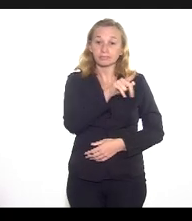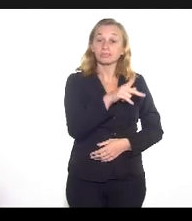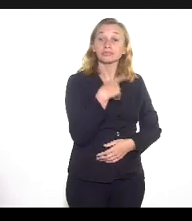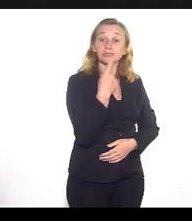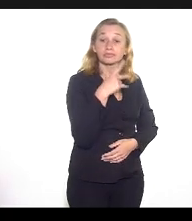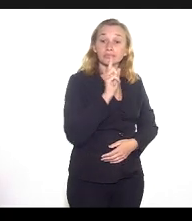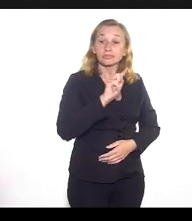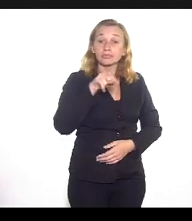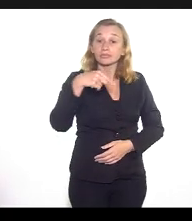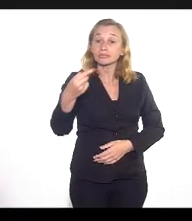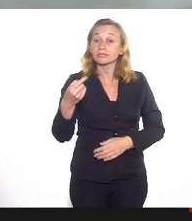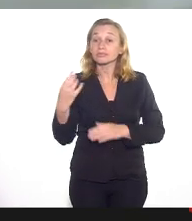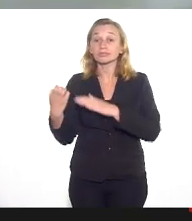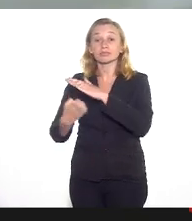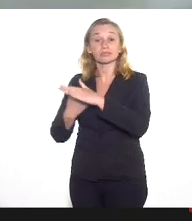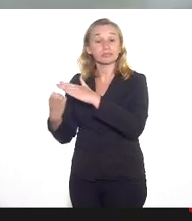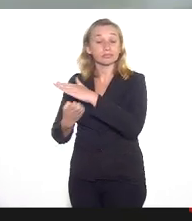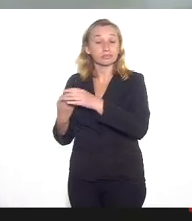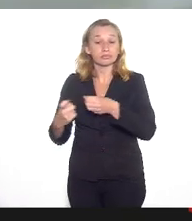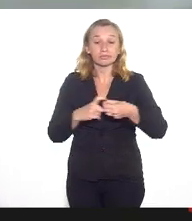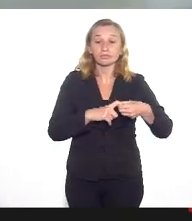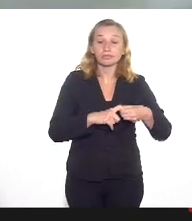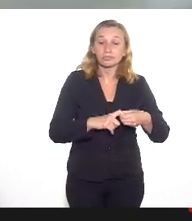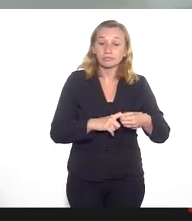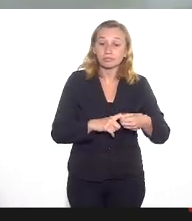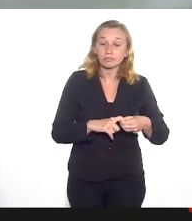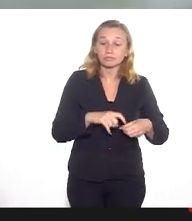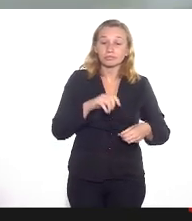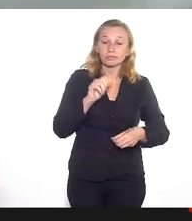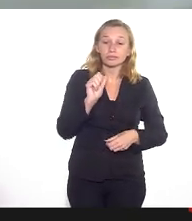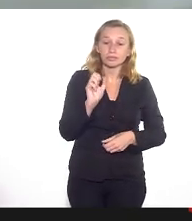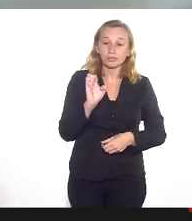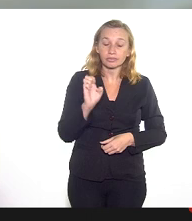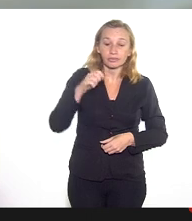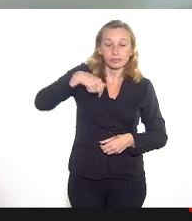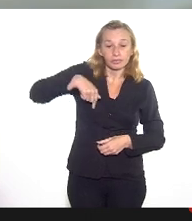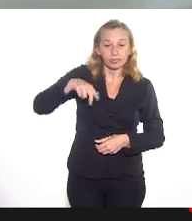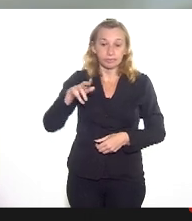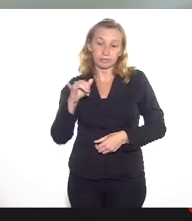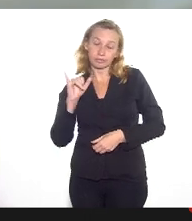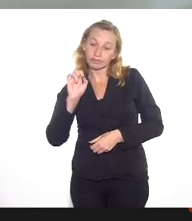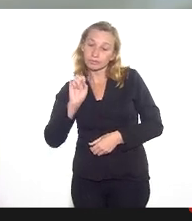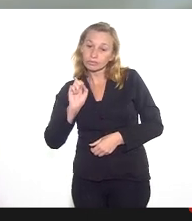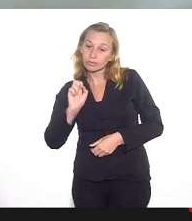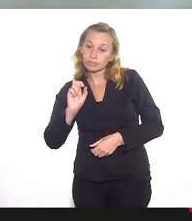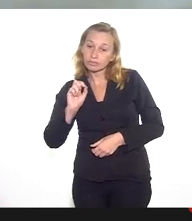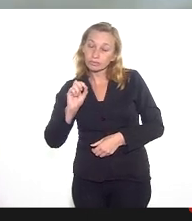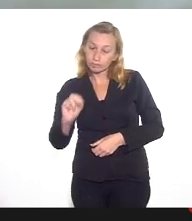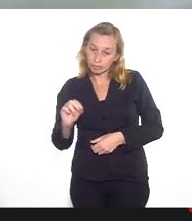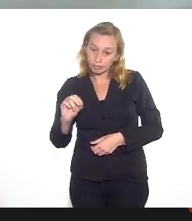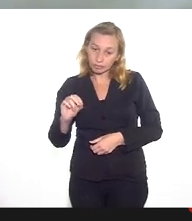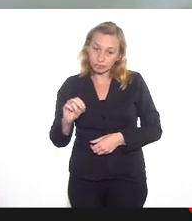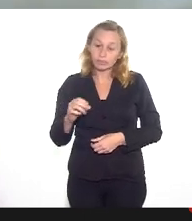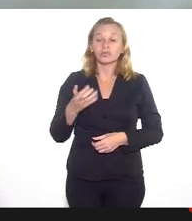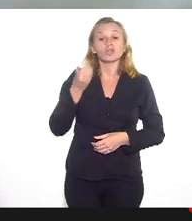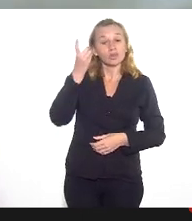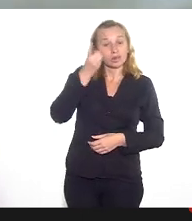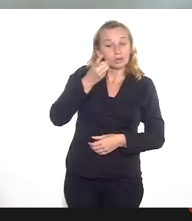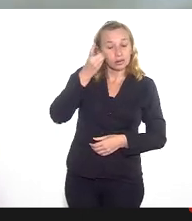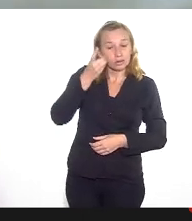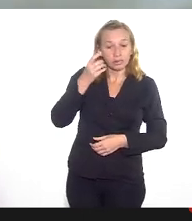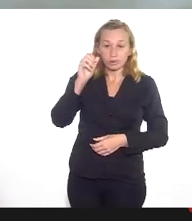numa outra empresa consorciada, a Equinor. E a assessoria do deputado